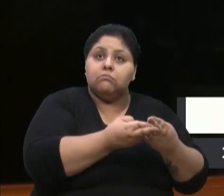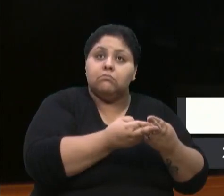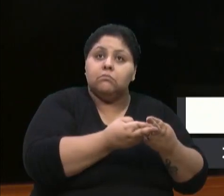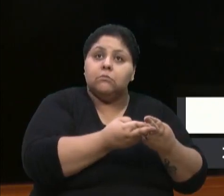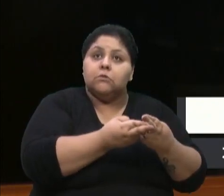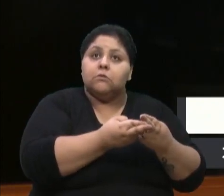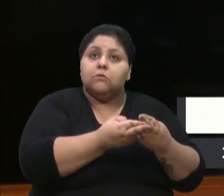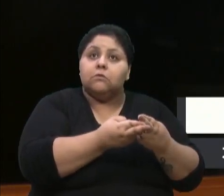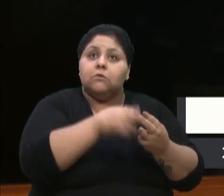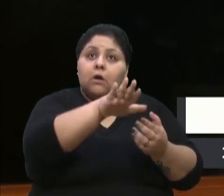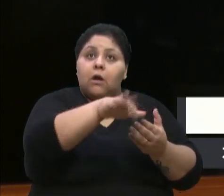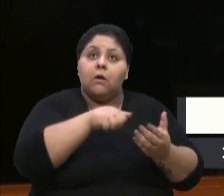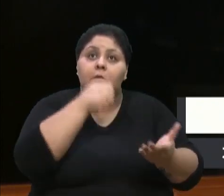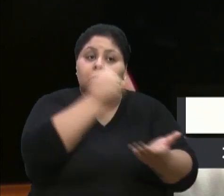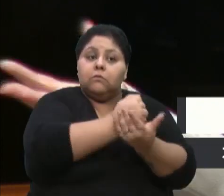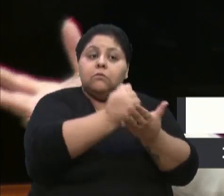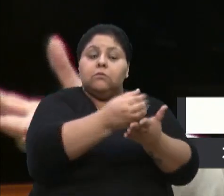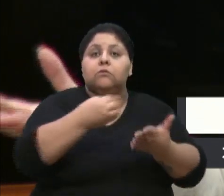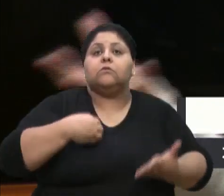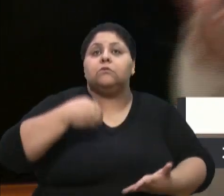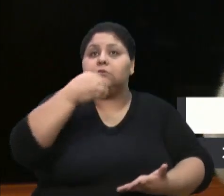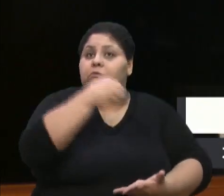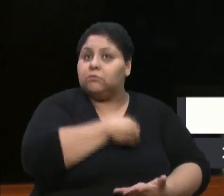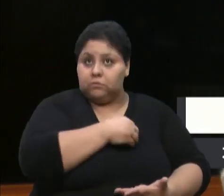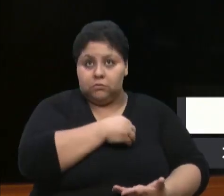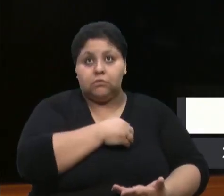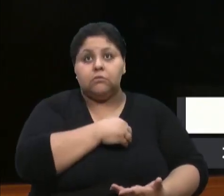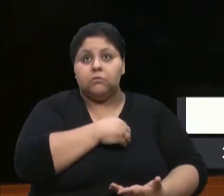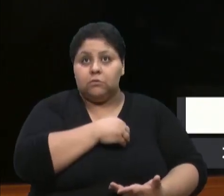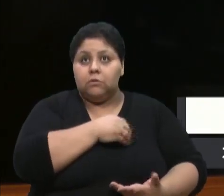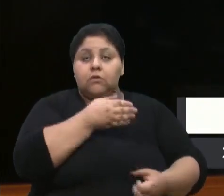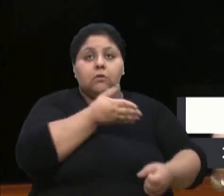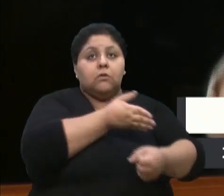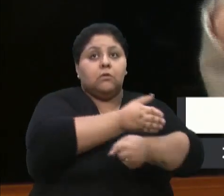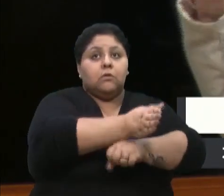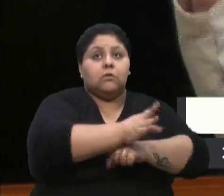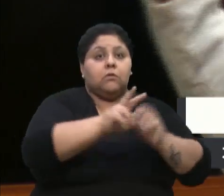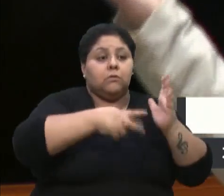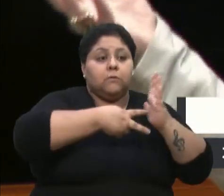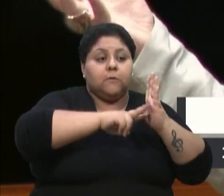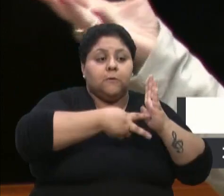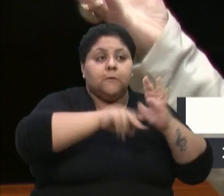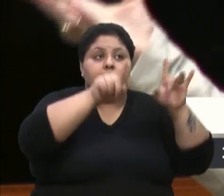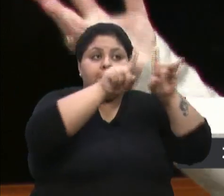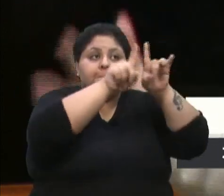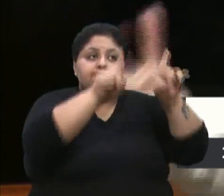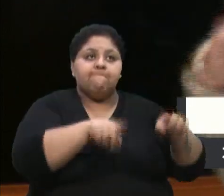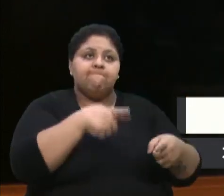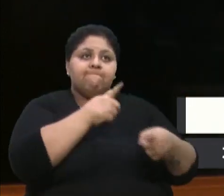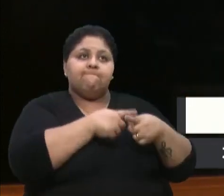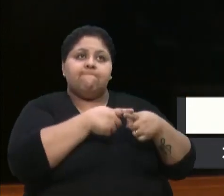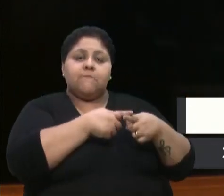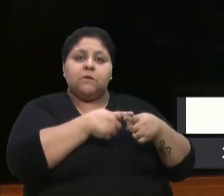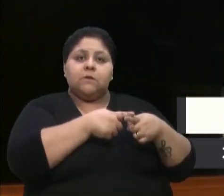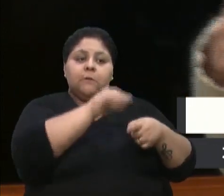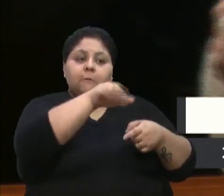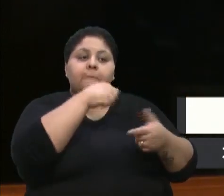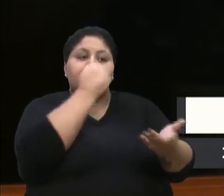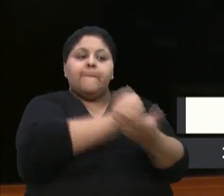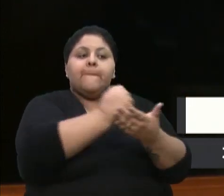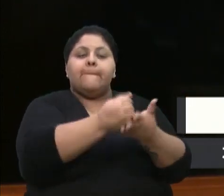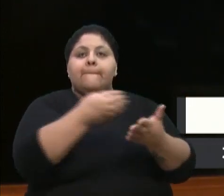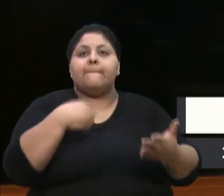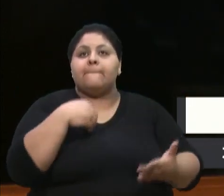de médicos, com aval, inclusive, do Sindicato dos Servidores, porque não consegue contratar médico, tudo bem, vamos